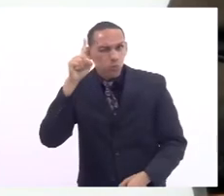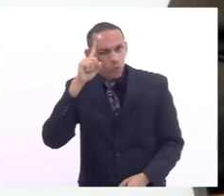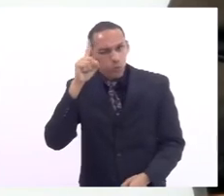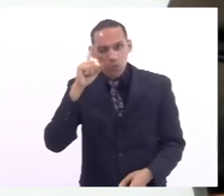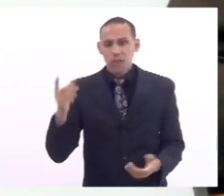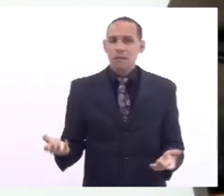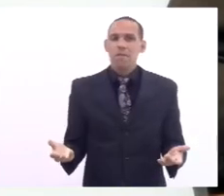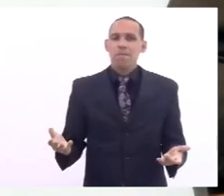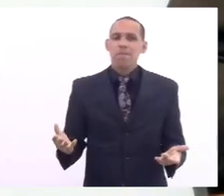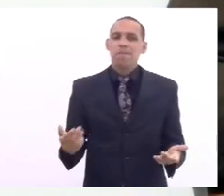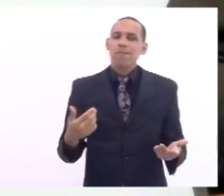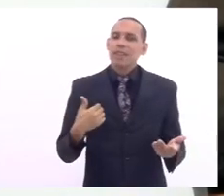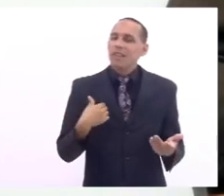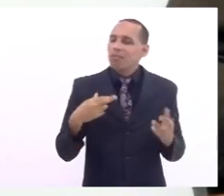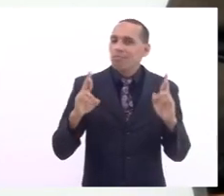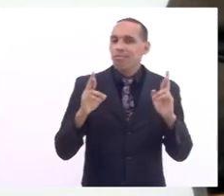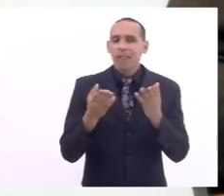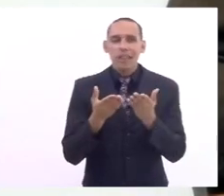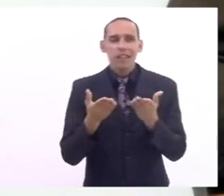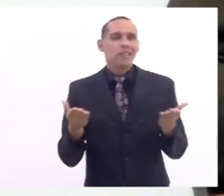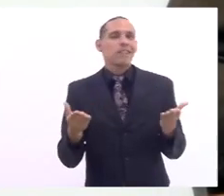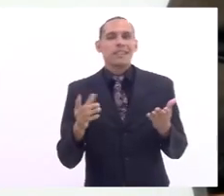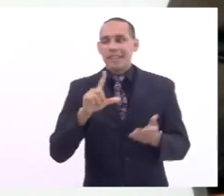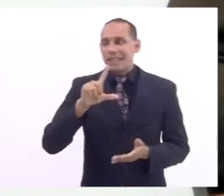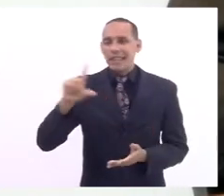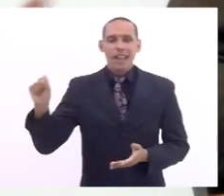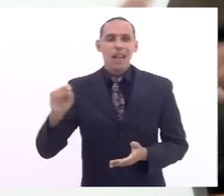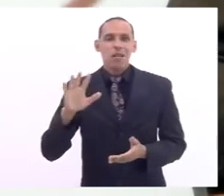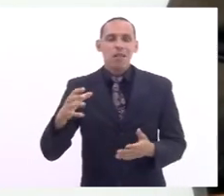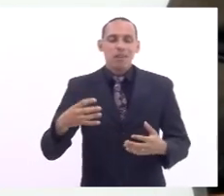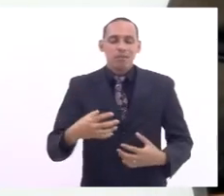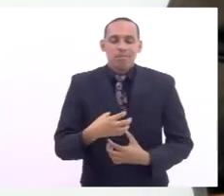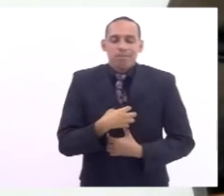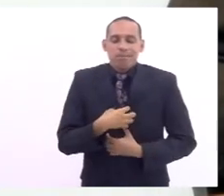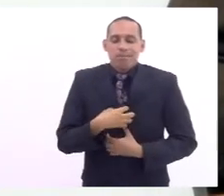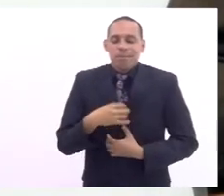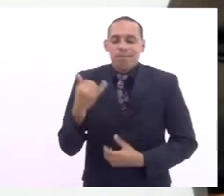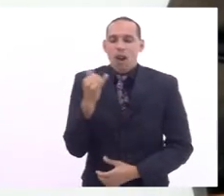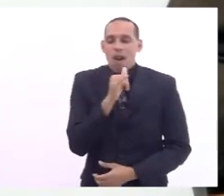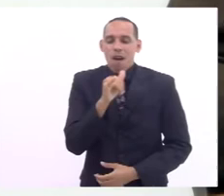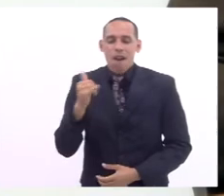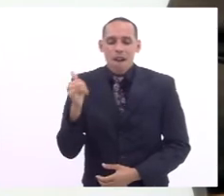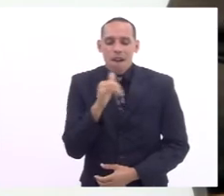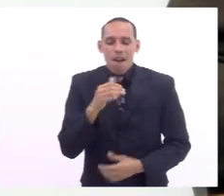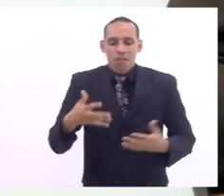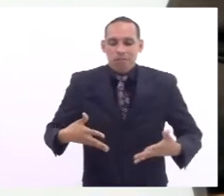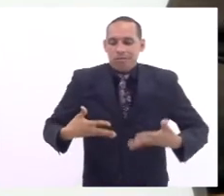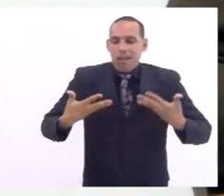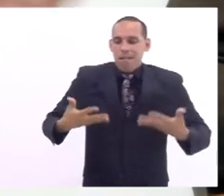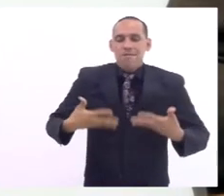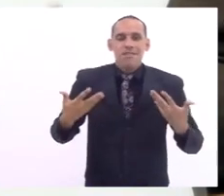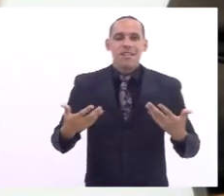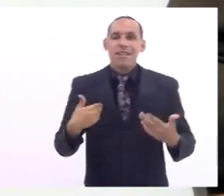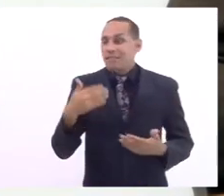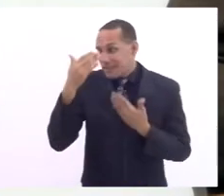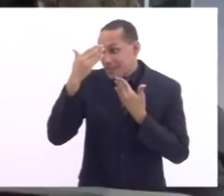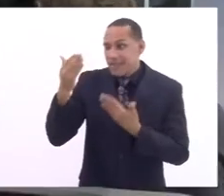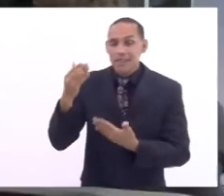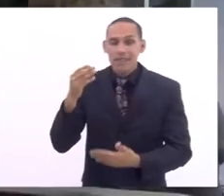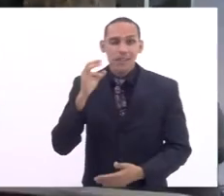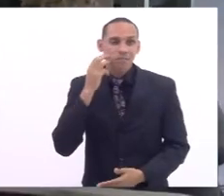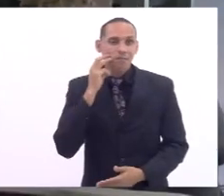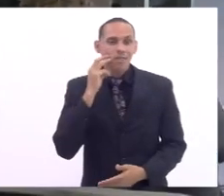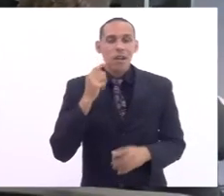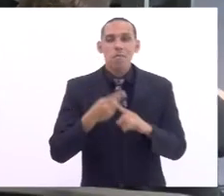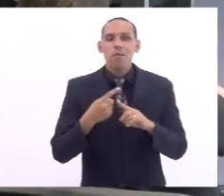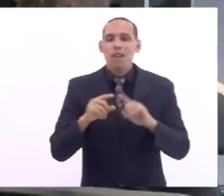então espero que vocês saiam daqui energizado por isso eu agradeço waldeck pela oportunidade da e celebrando